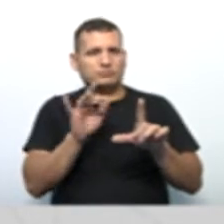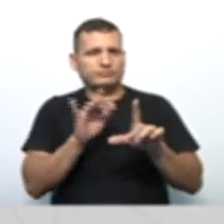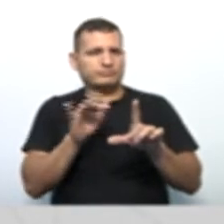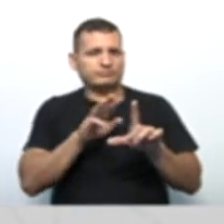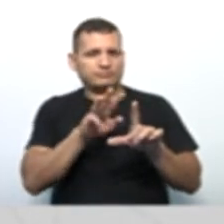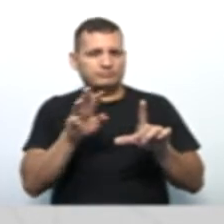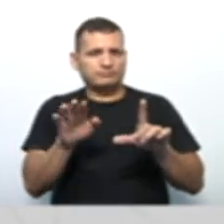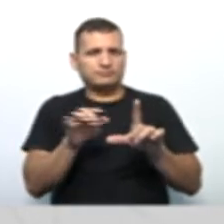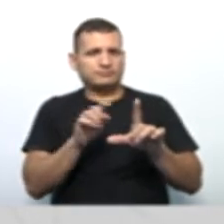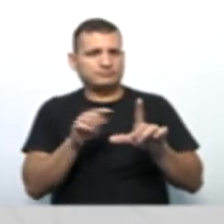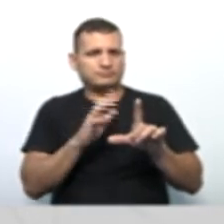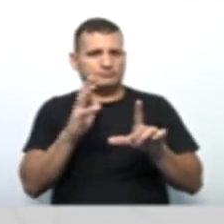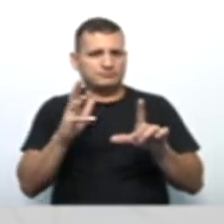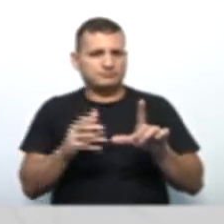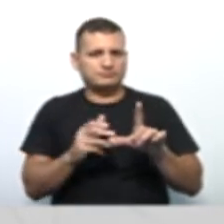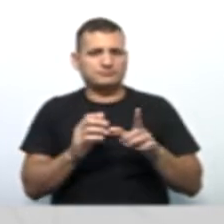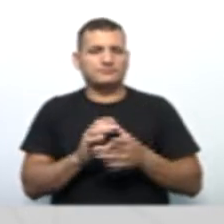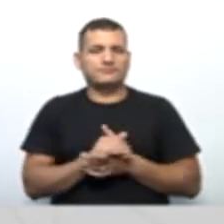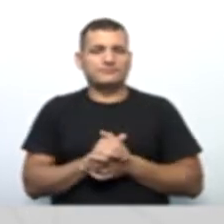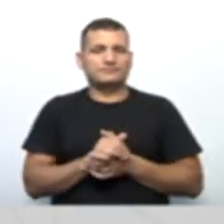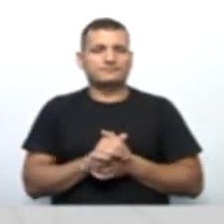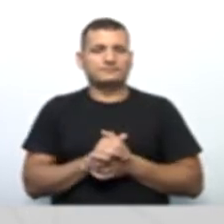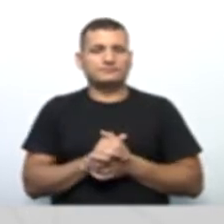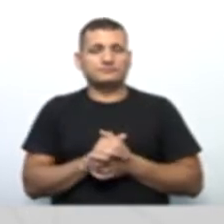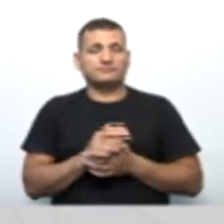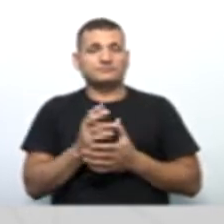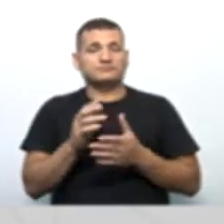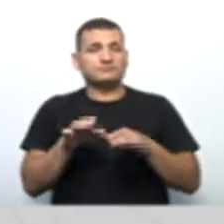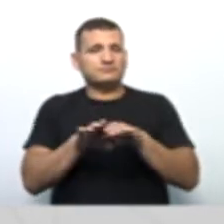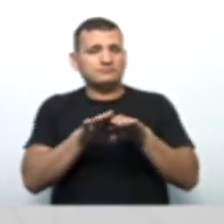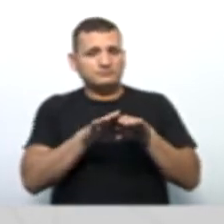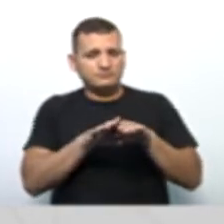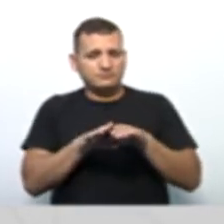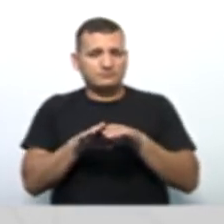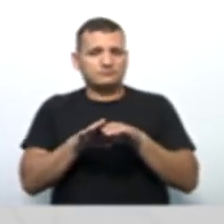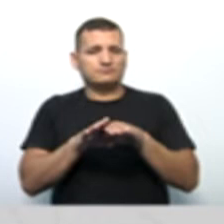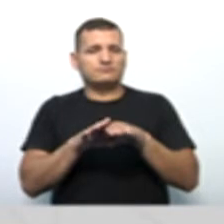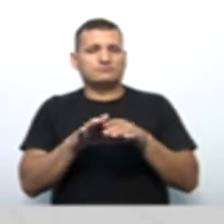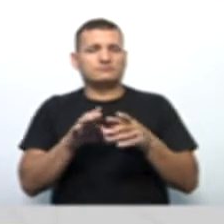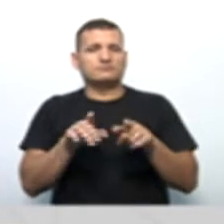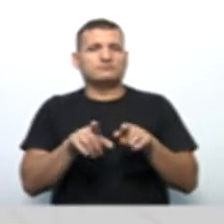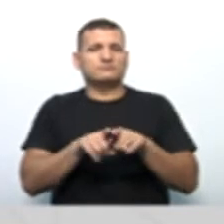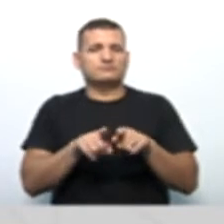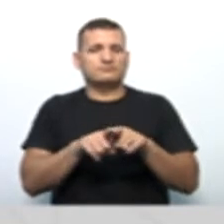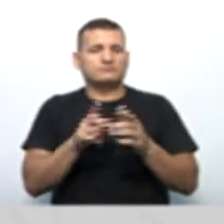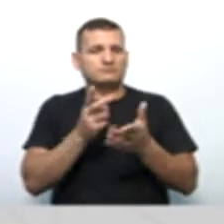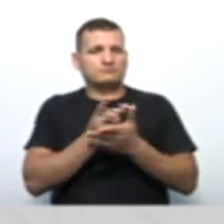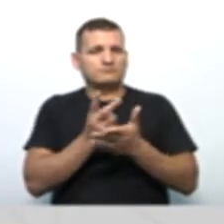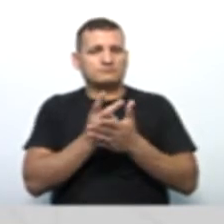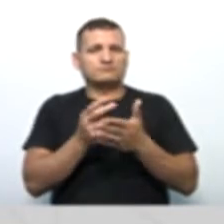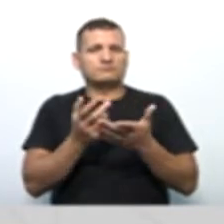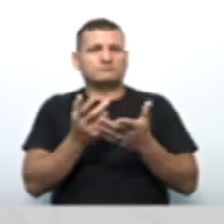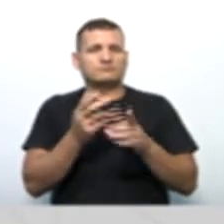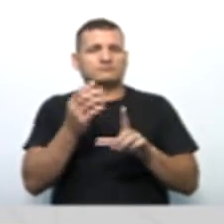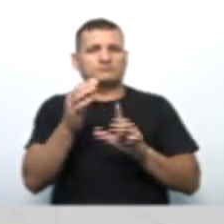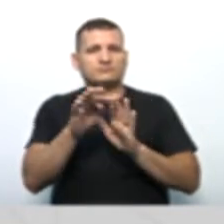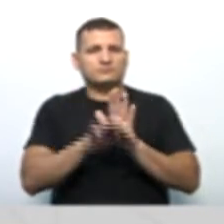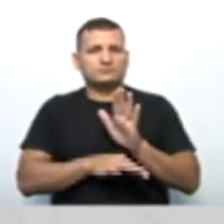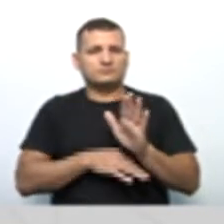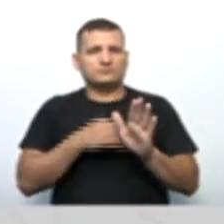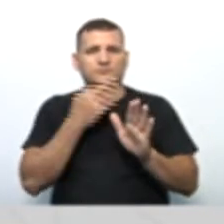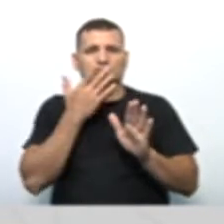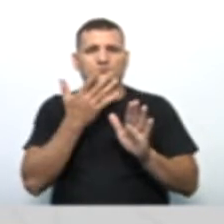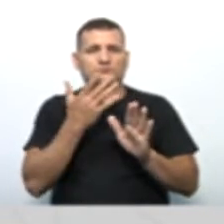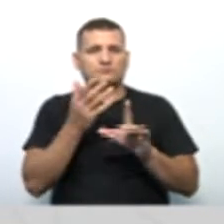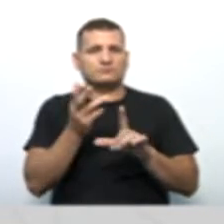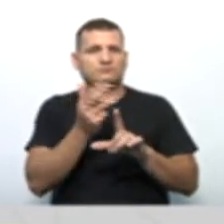consistência e padrões tão importante manter a consistência e padrões visual só manter o padrão de texto de kohl e desenho do